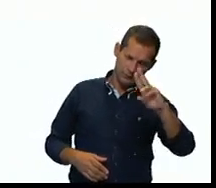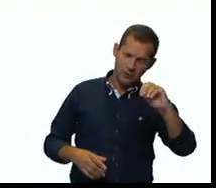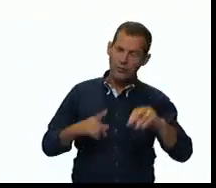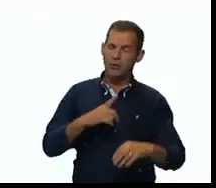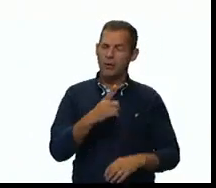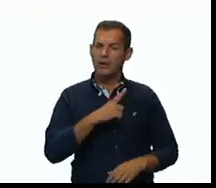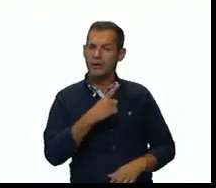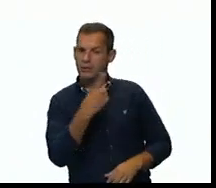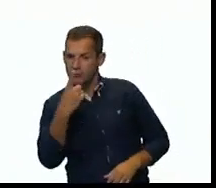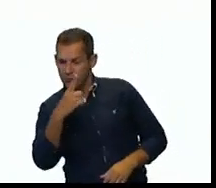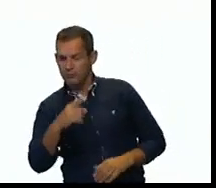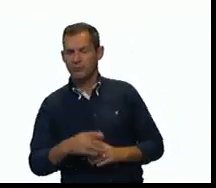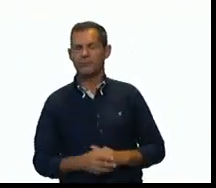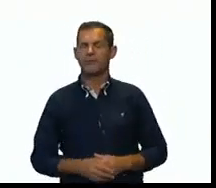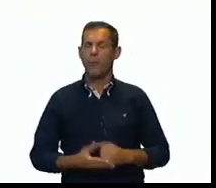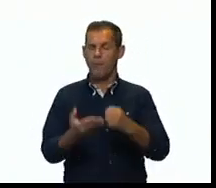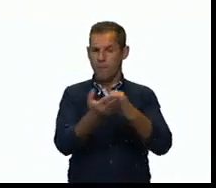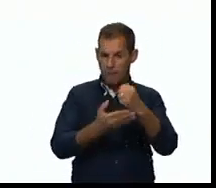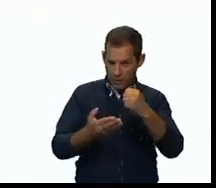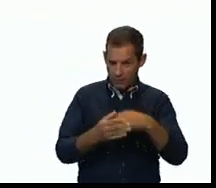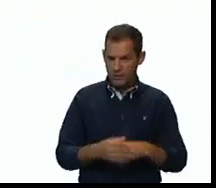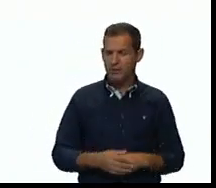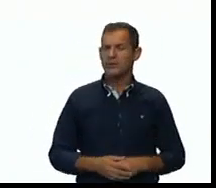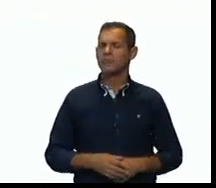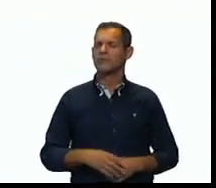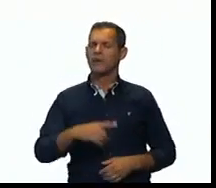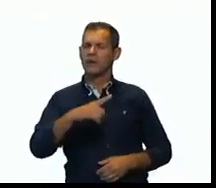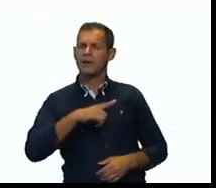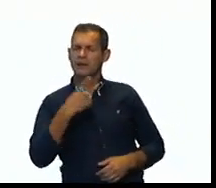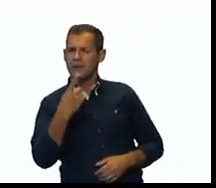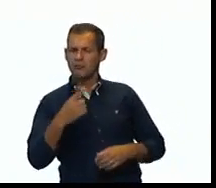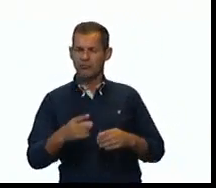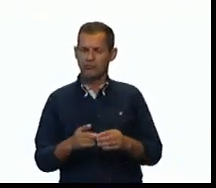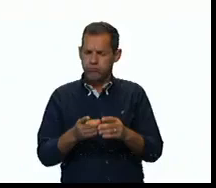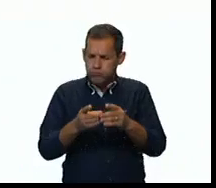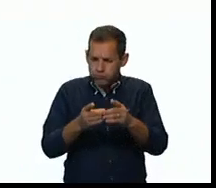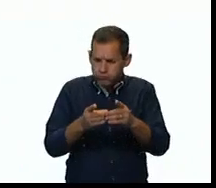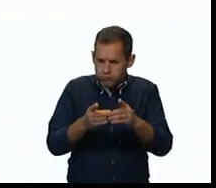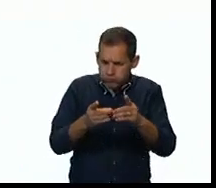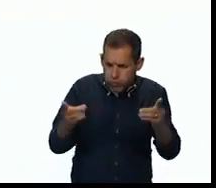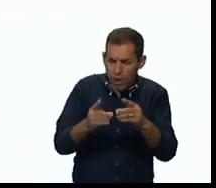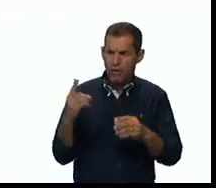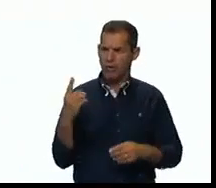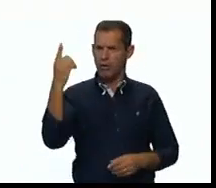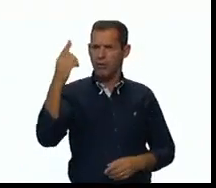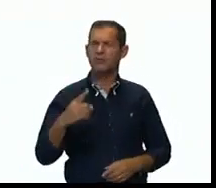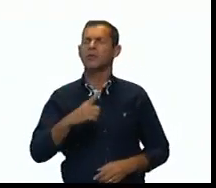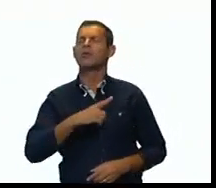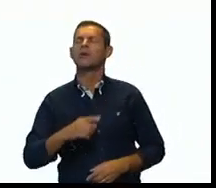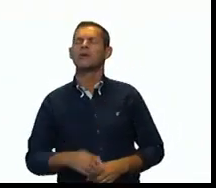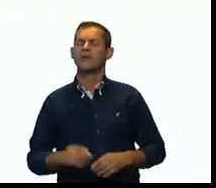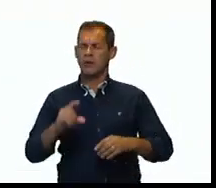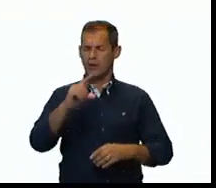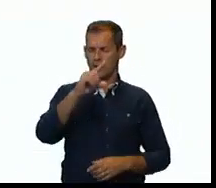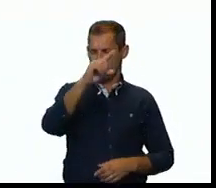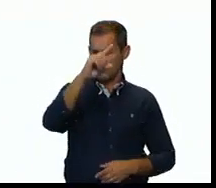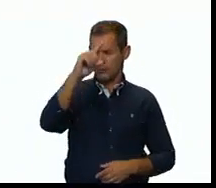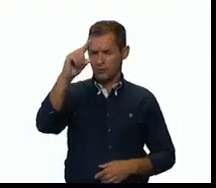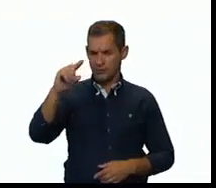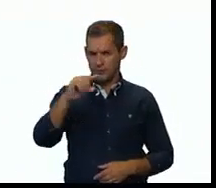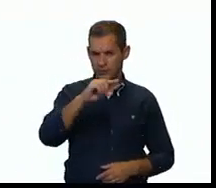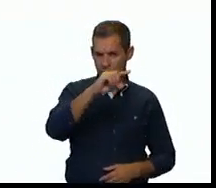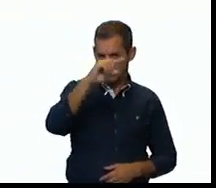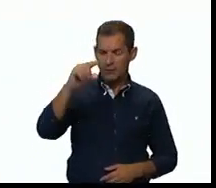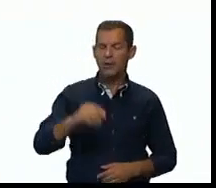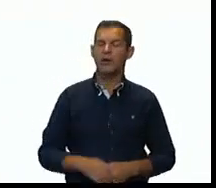tem uma determinada base, né? Um determinado tamanho. Qual que é a altura desses retângulos? A altura é a